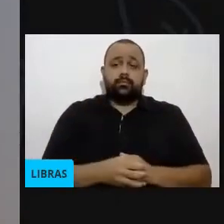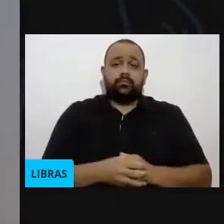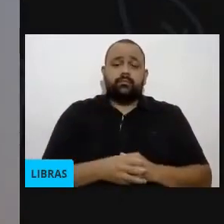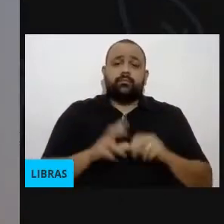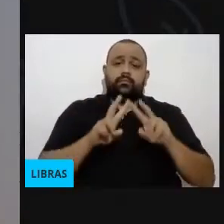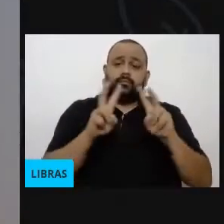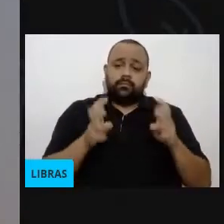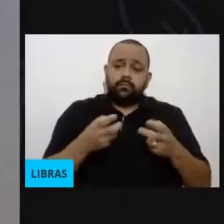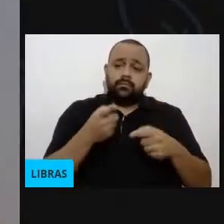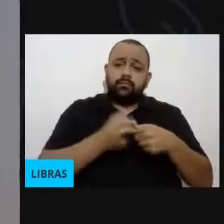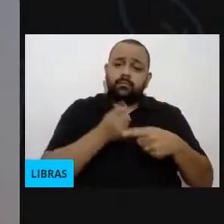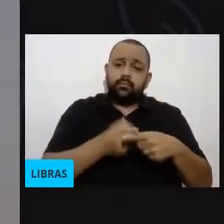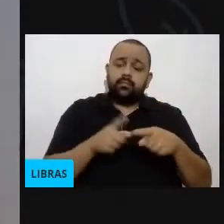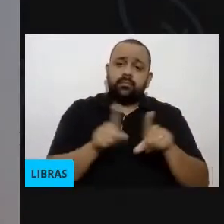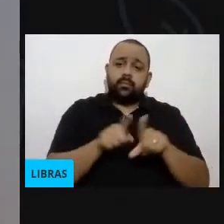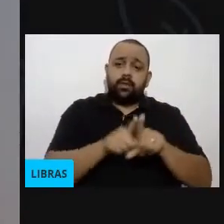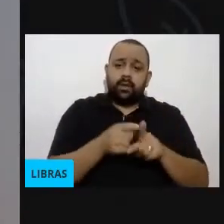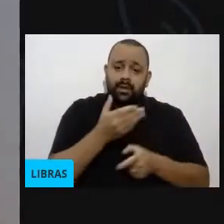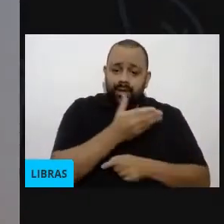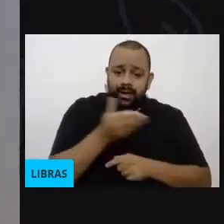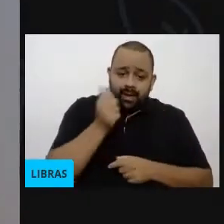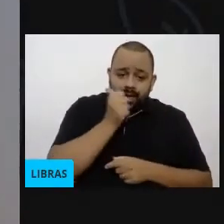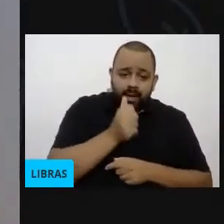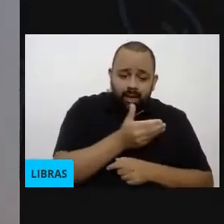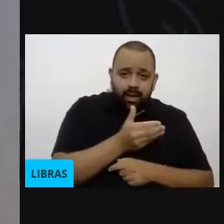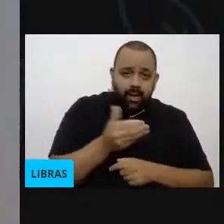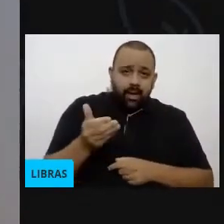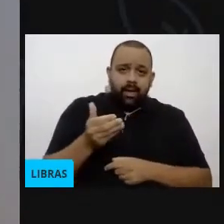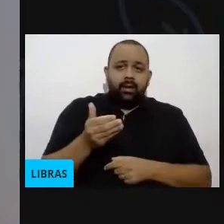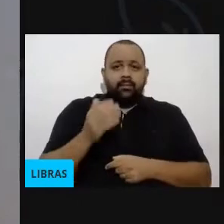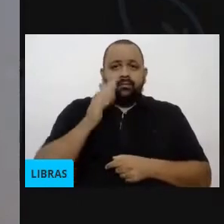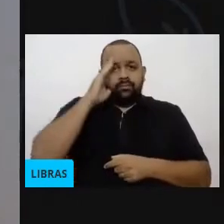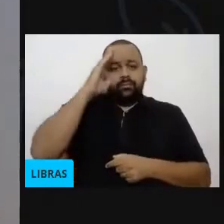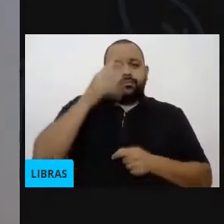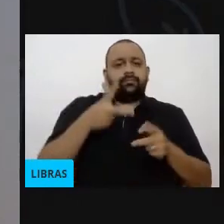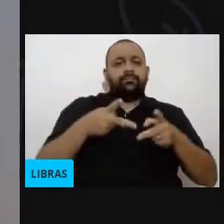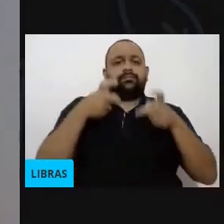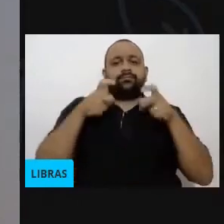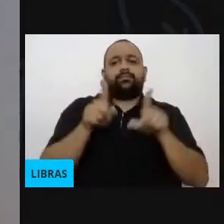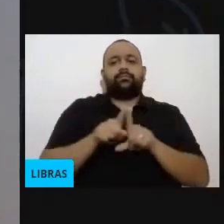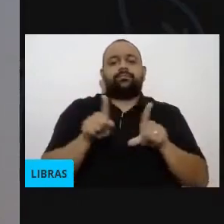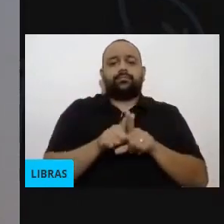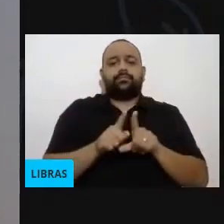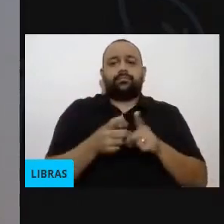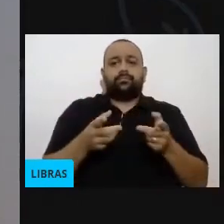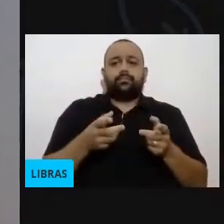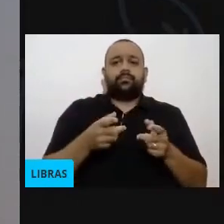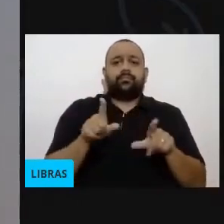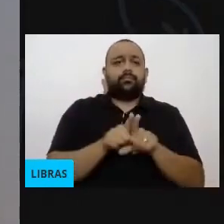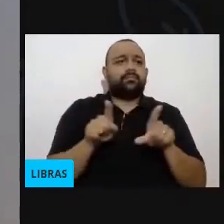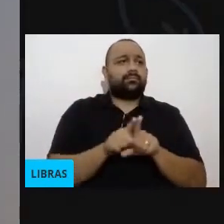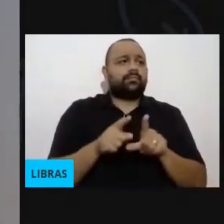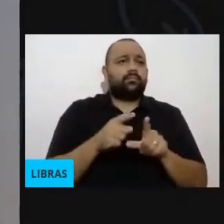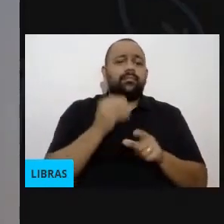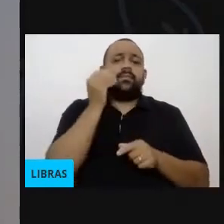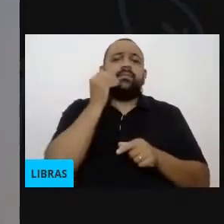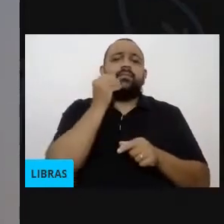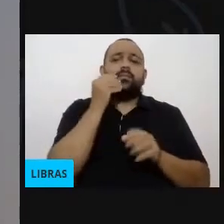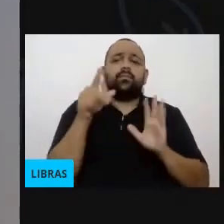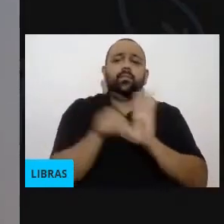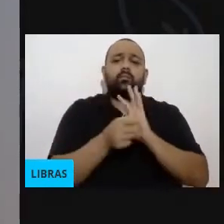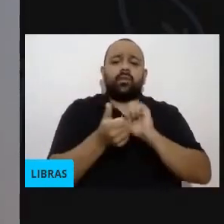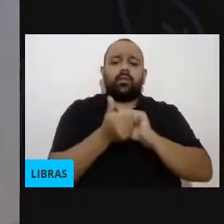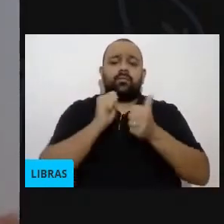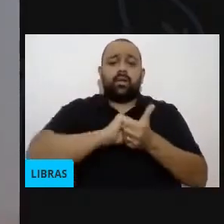relevante, né? Porque foram elas que de cara perceberam e com muita velocidade tentaram adaptar.